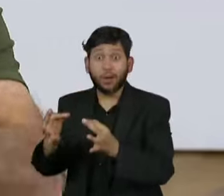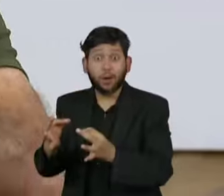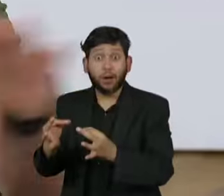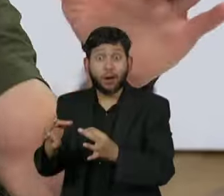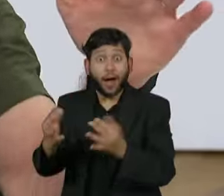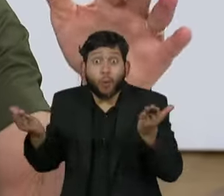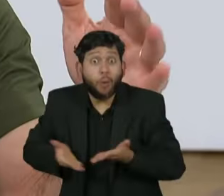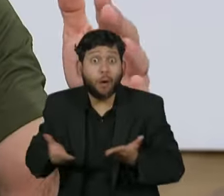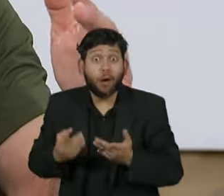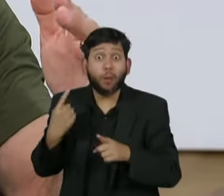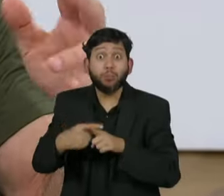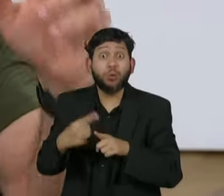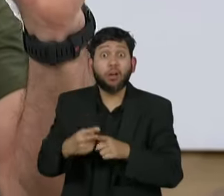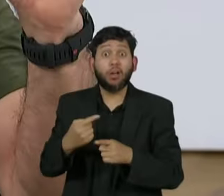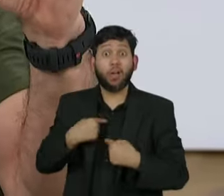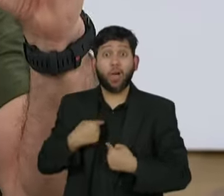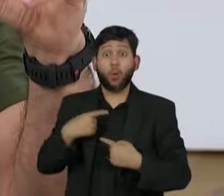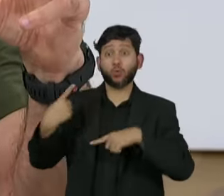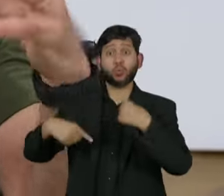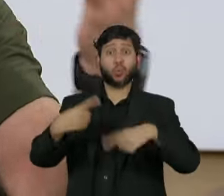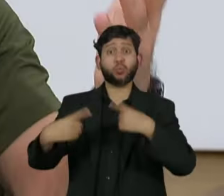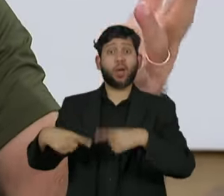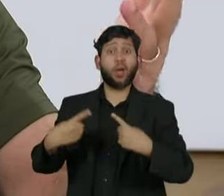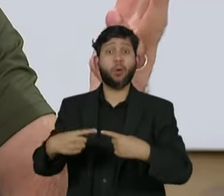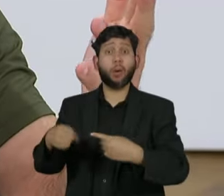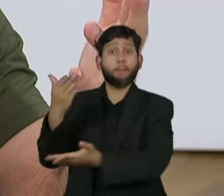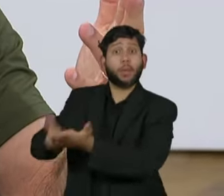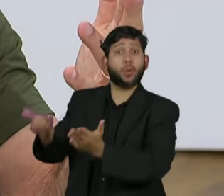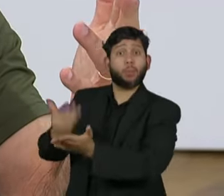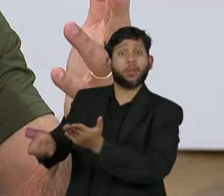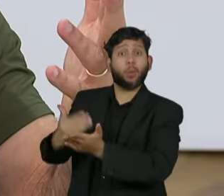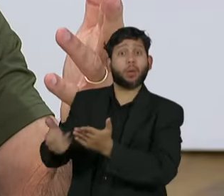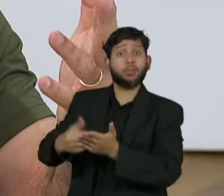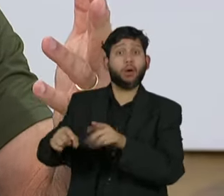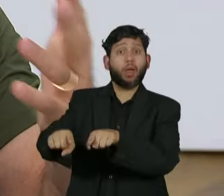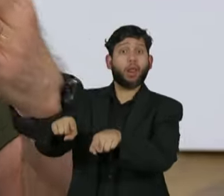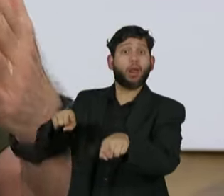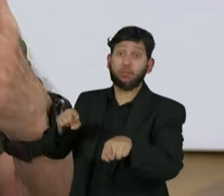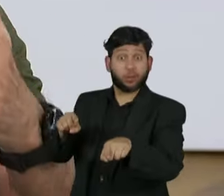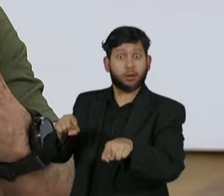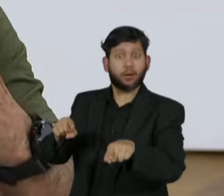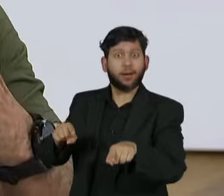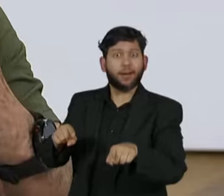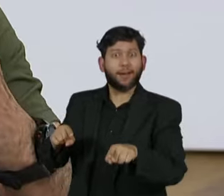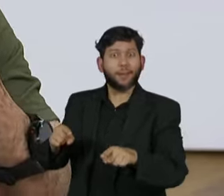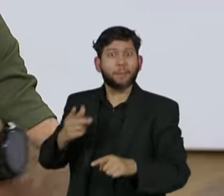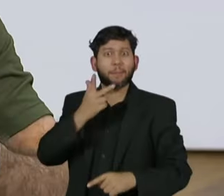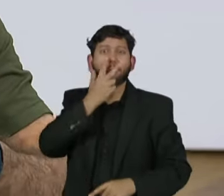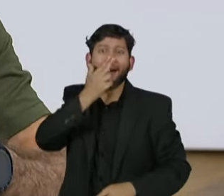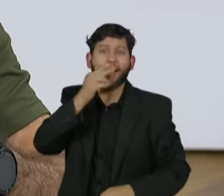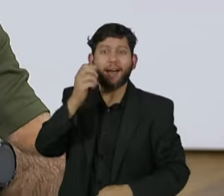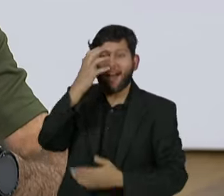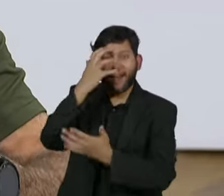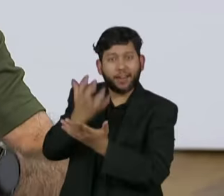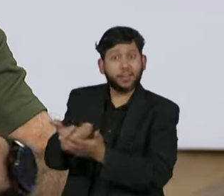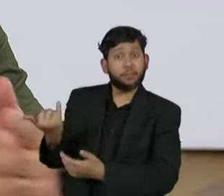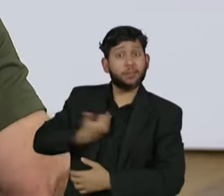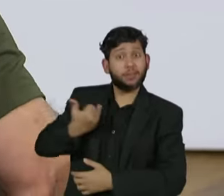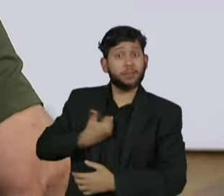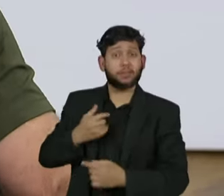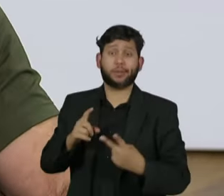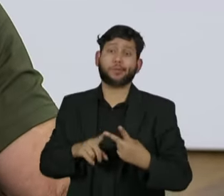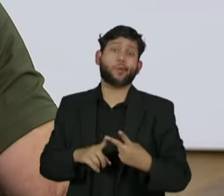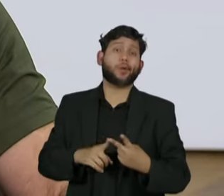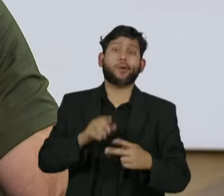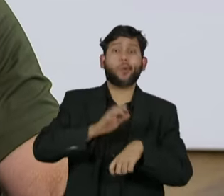senão eles vão perder a discussão todinha a aula vai ser inútil para isso Ou aquele espaço do que a gente costumava chamar de alma tem muita coisa sendo feita varejo em saúde